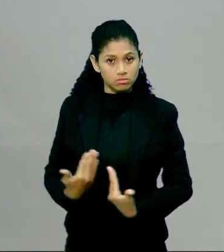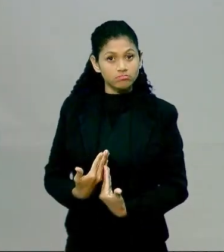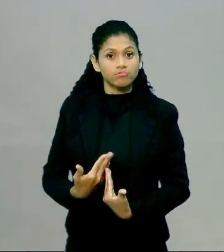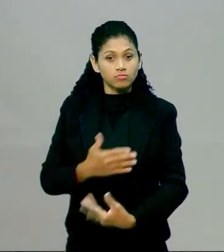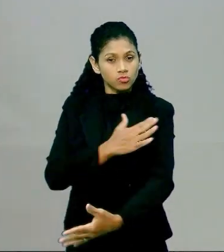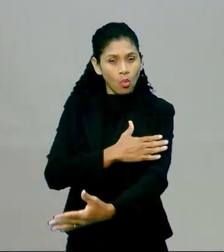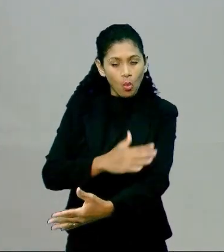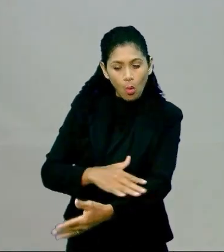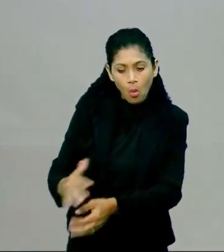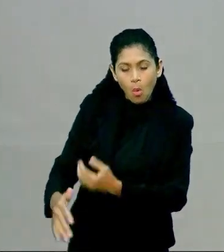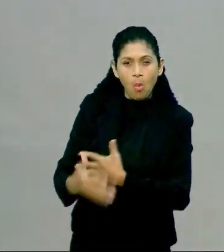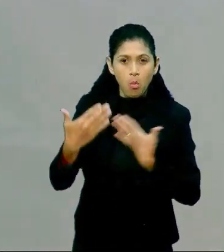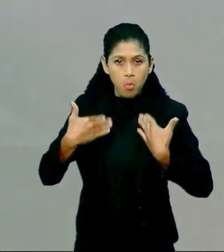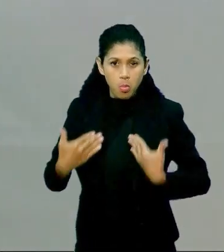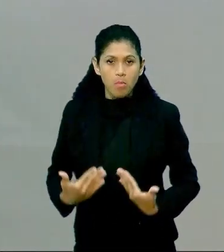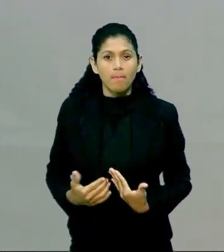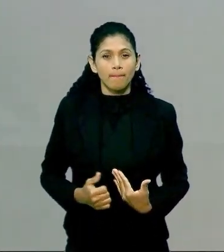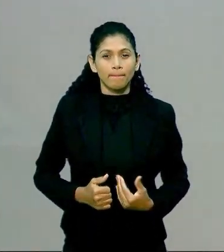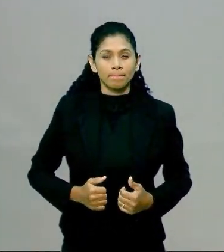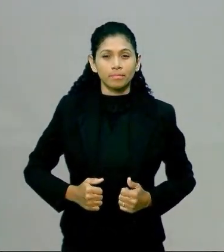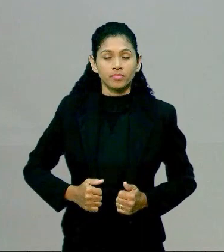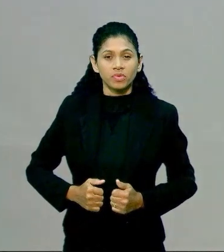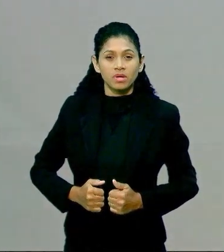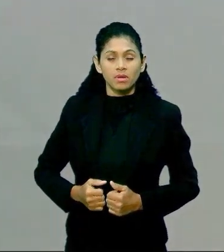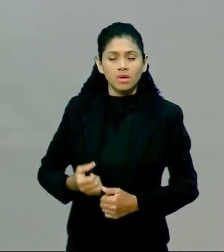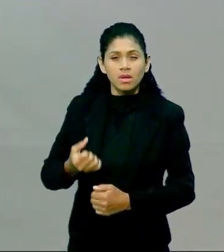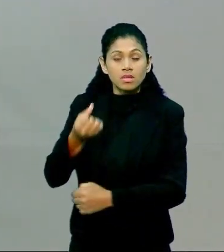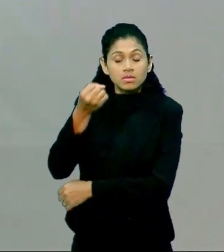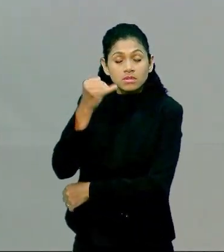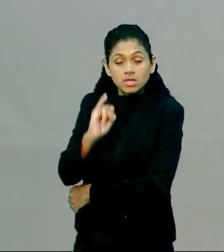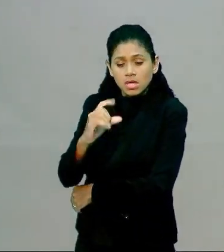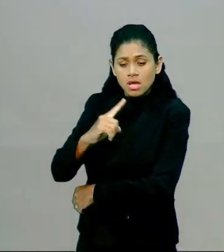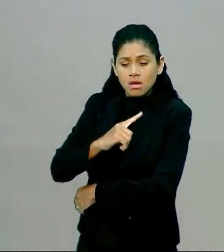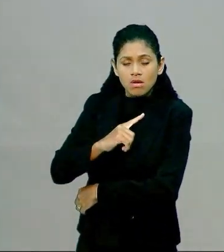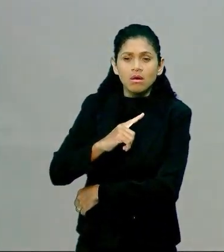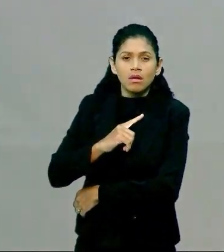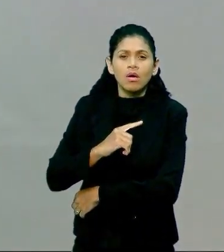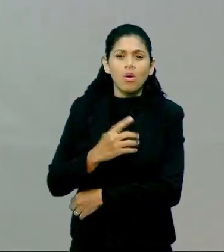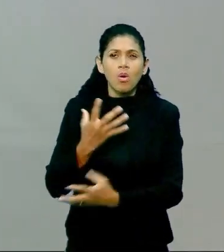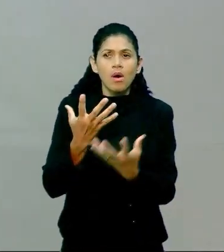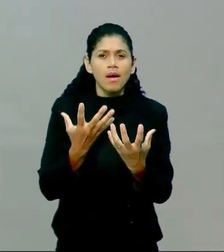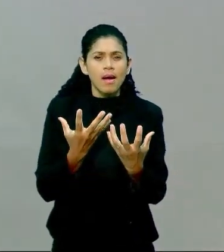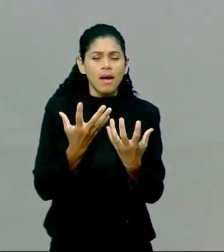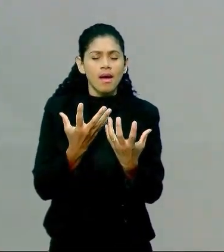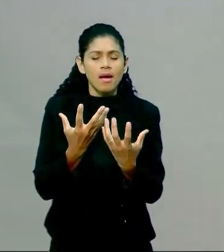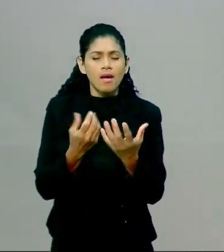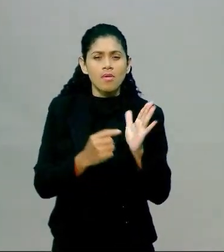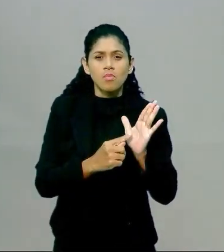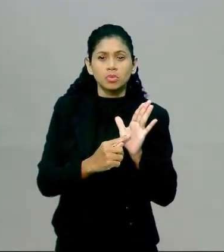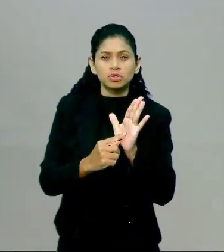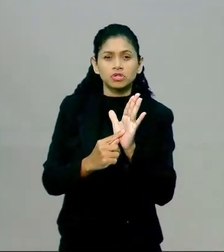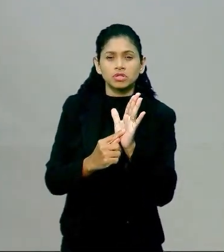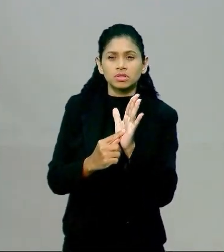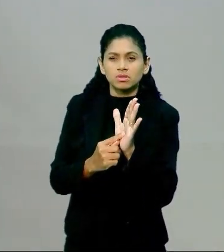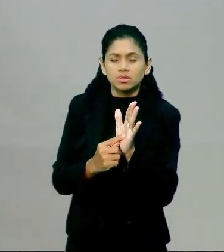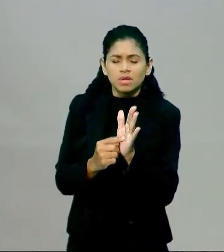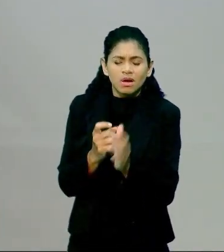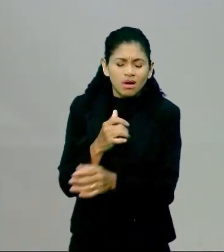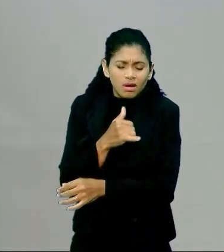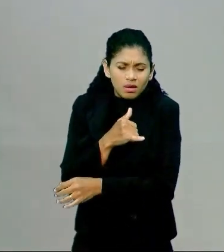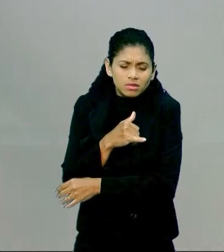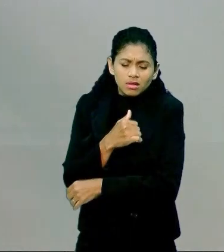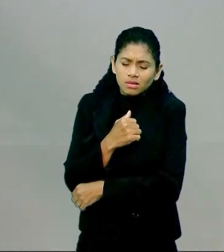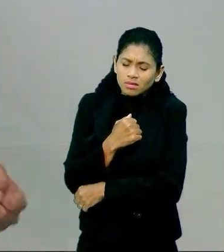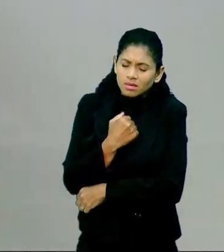se eu quiser expressar uma o quê? Aqui, ó. Já tô aqui, ó, só na sofrência. Então, eu consigo passar. Eu